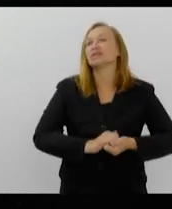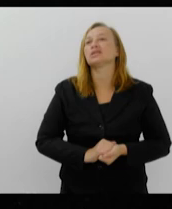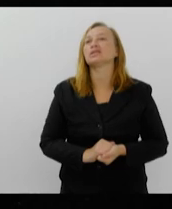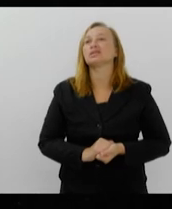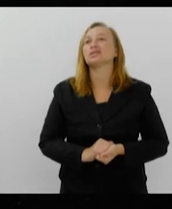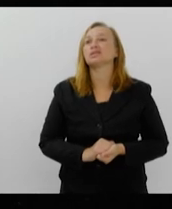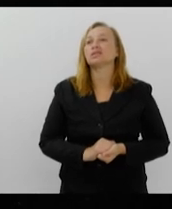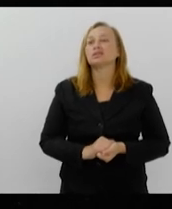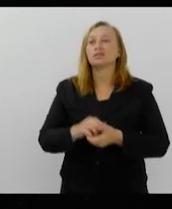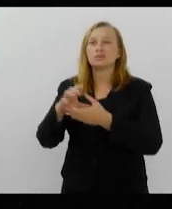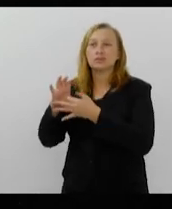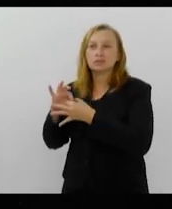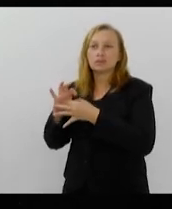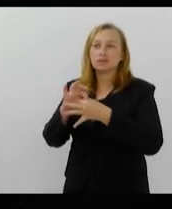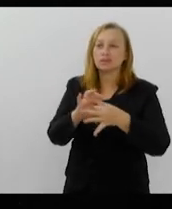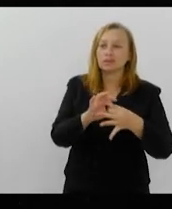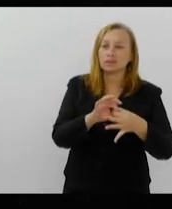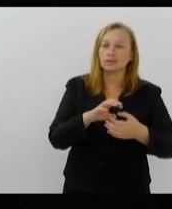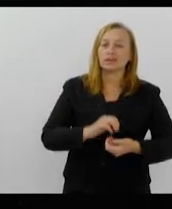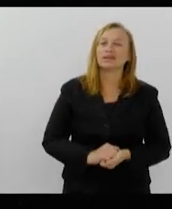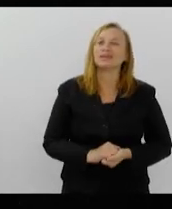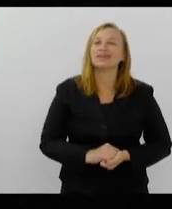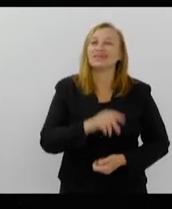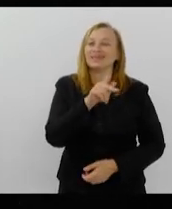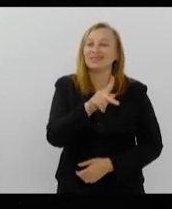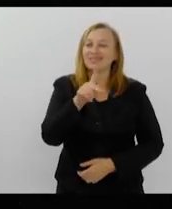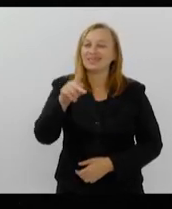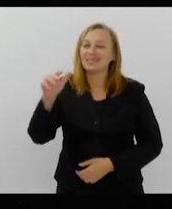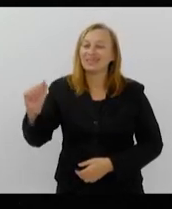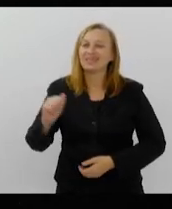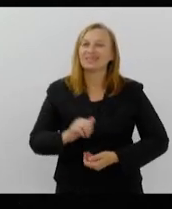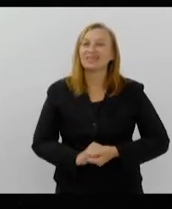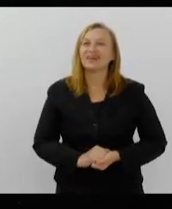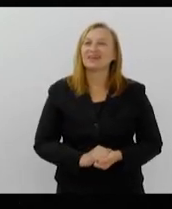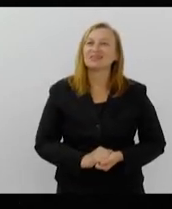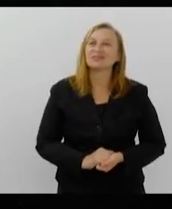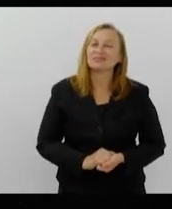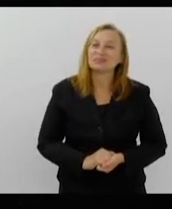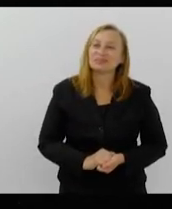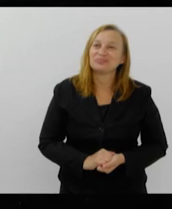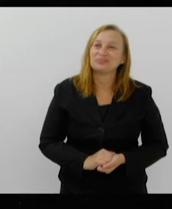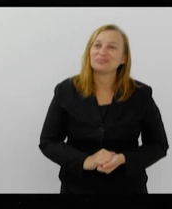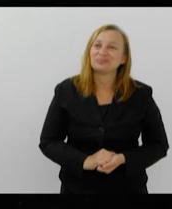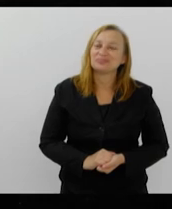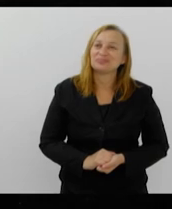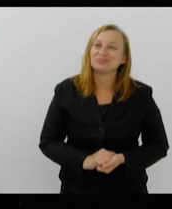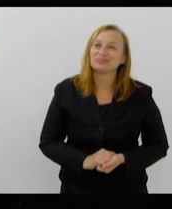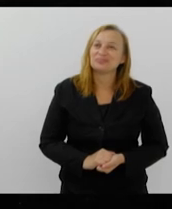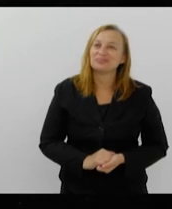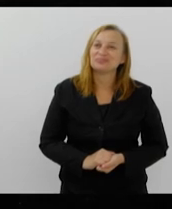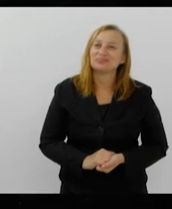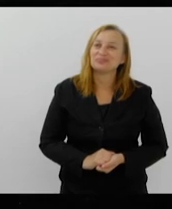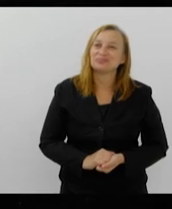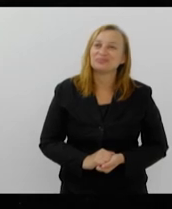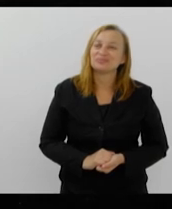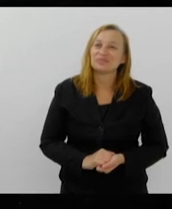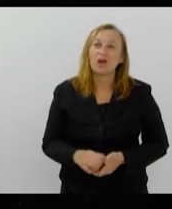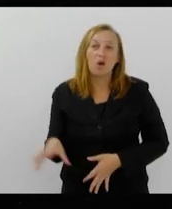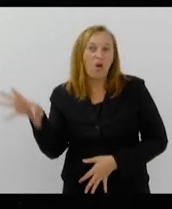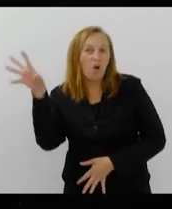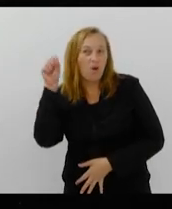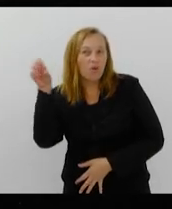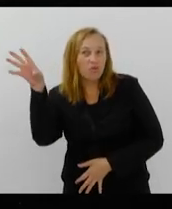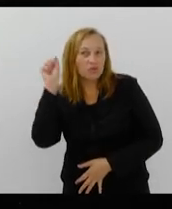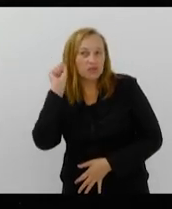linhas gerais, tanto quanto para o PPA, quanto para o orçamento. E ao ouvir